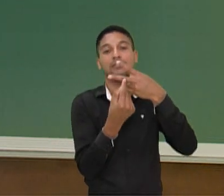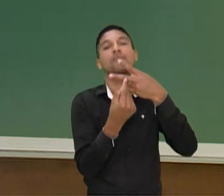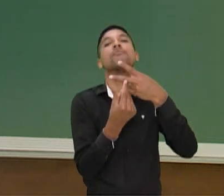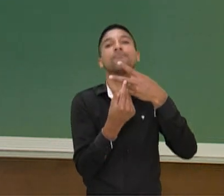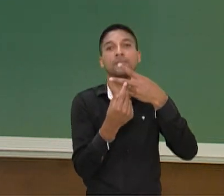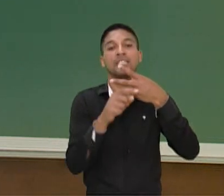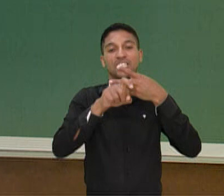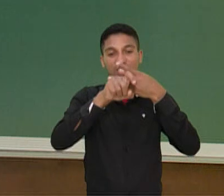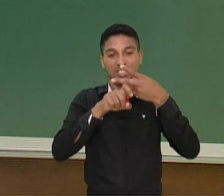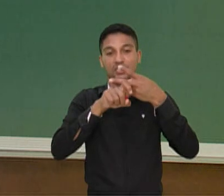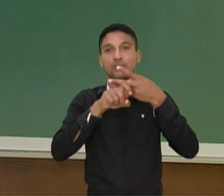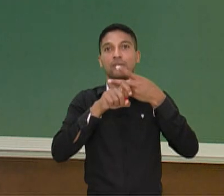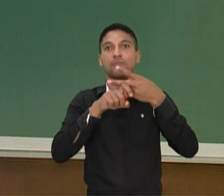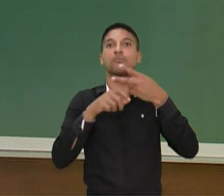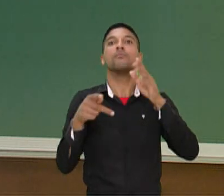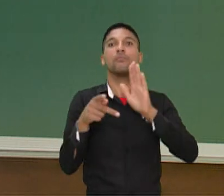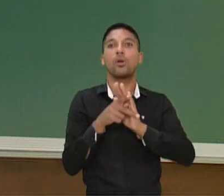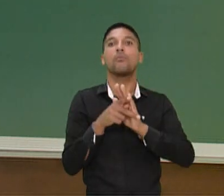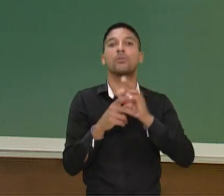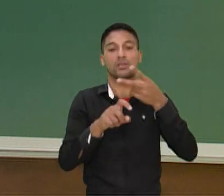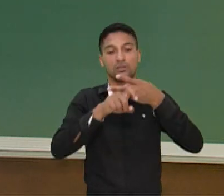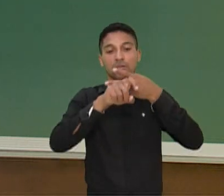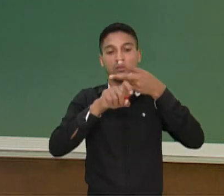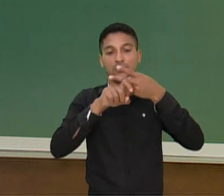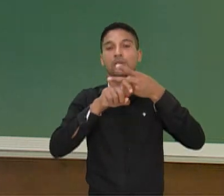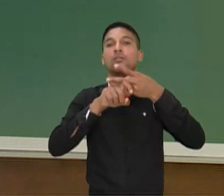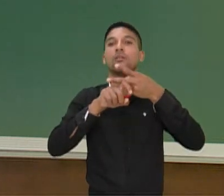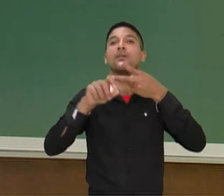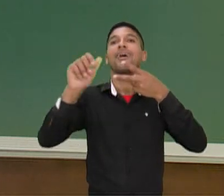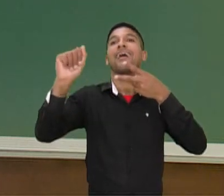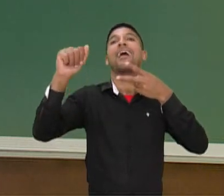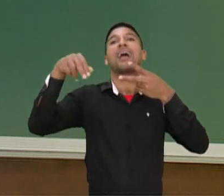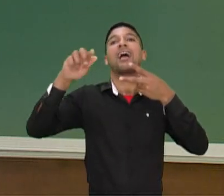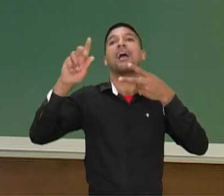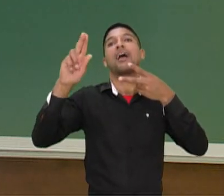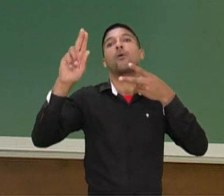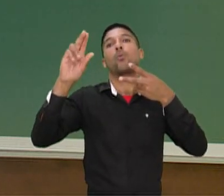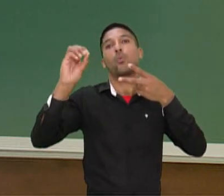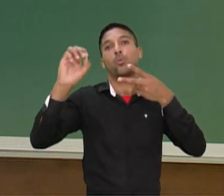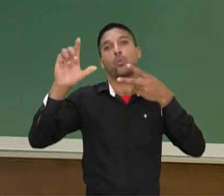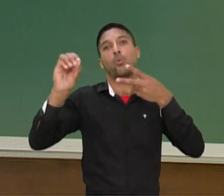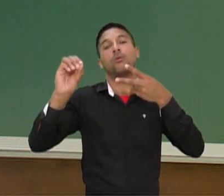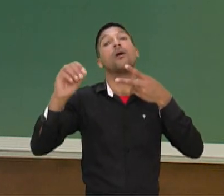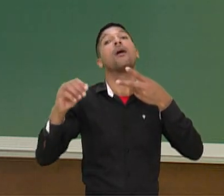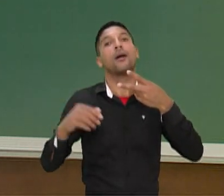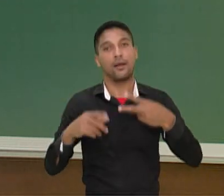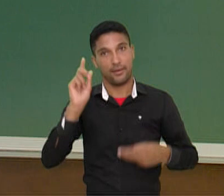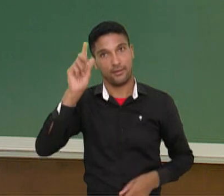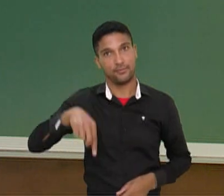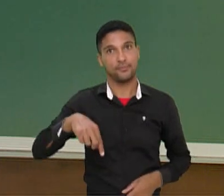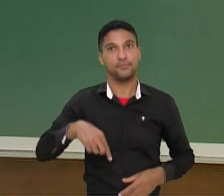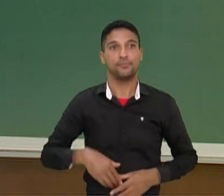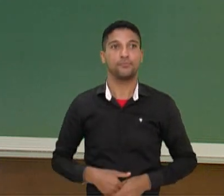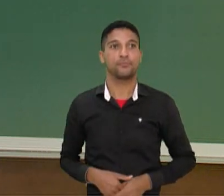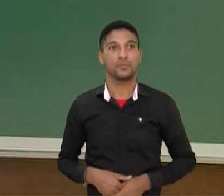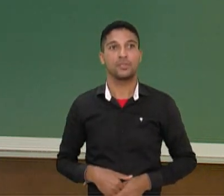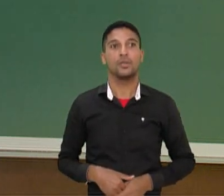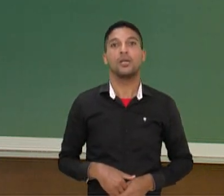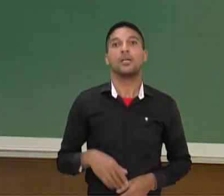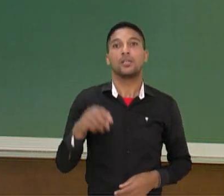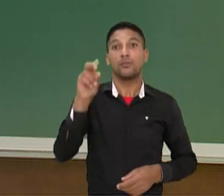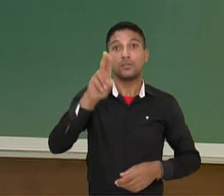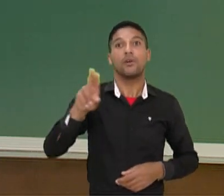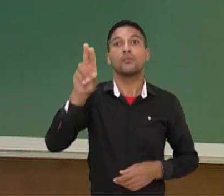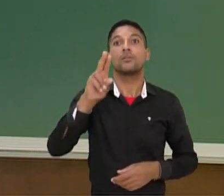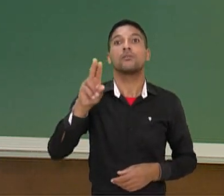tá? Então, quando eu trabalho com ângulo, eu tenho que lembrar. Eu tenho os outros, falta alguns. Então, provavelmente, eu vou usar a soma dos